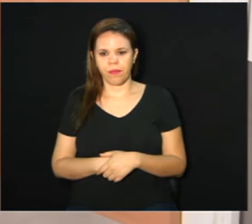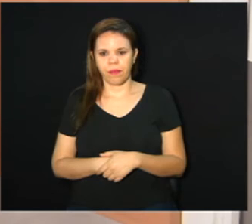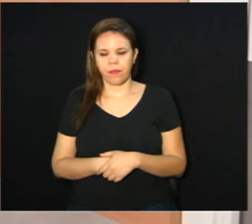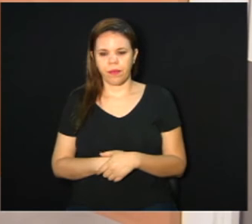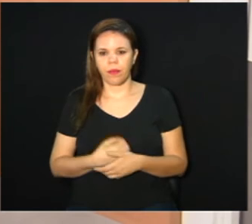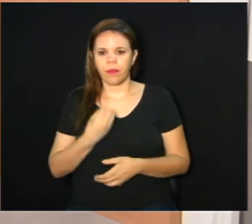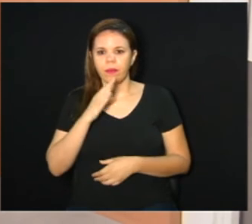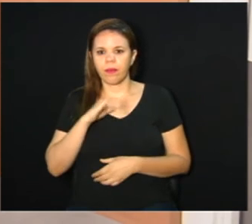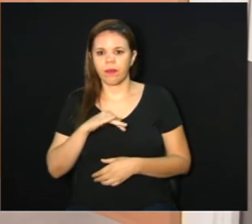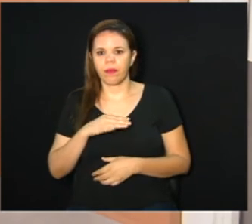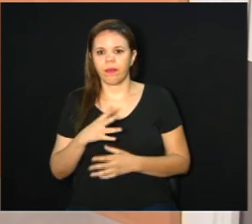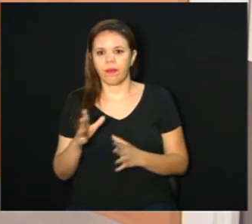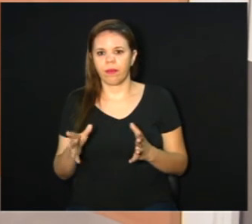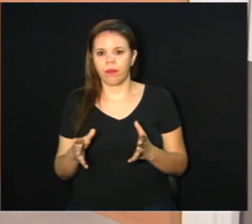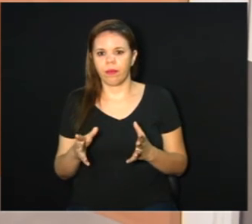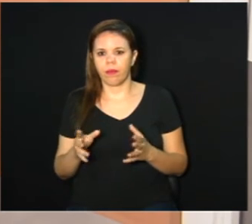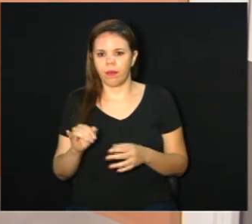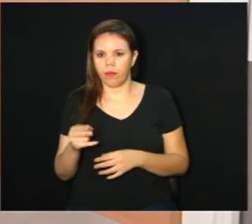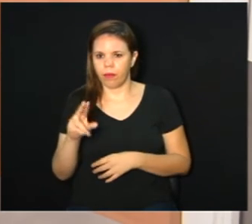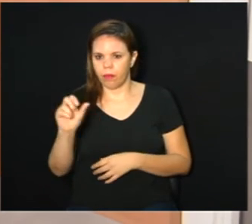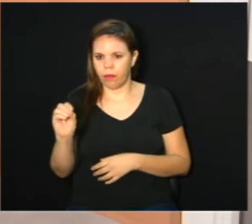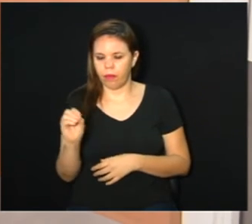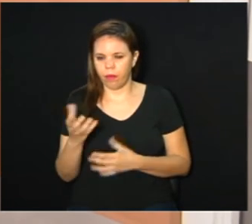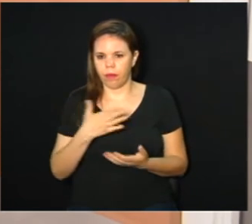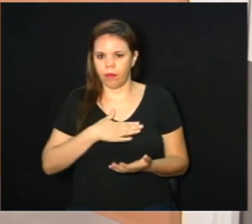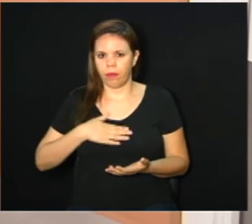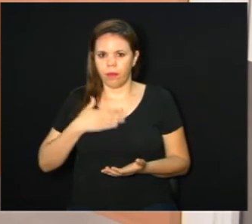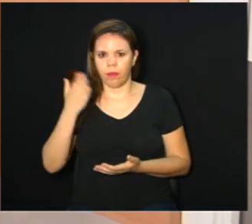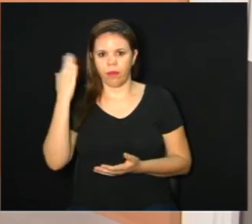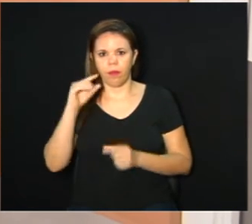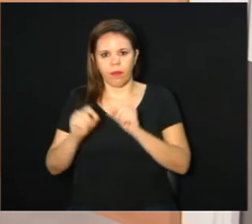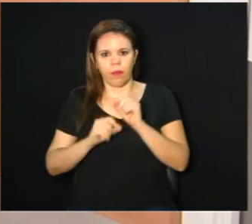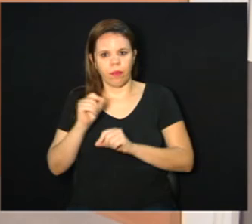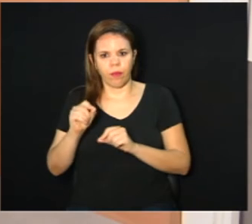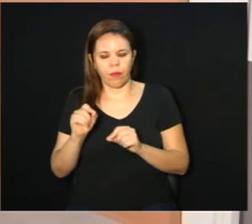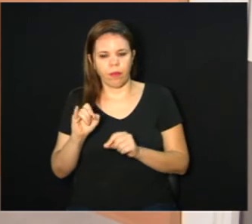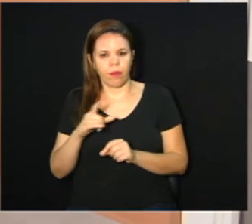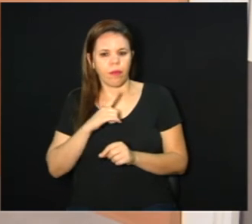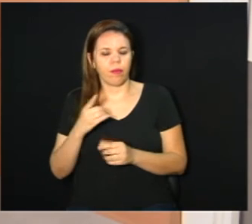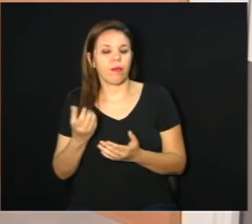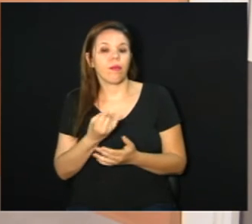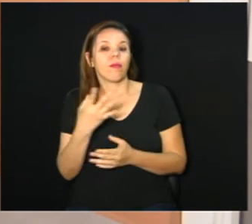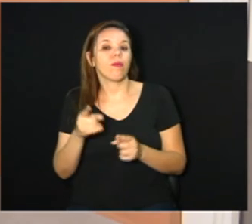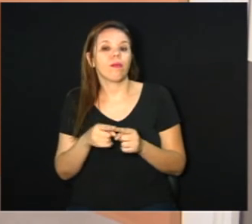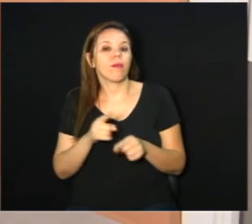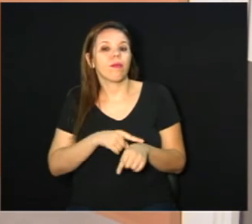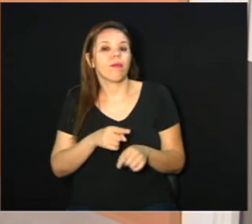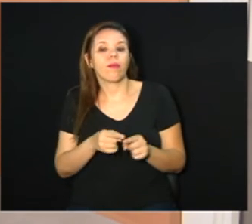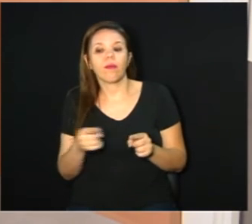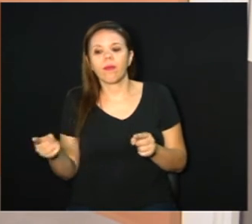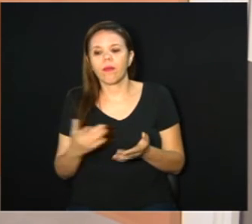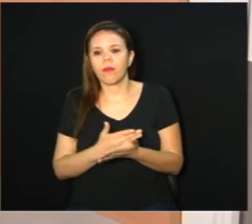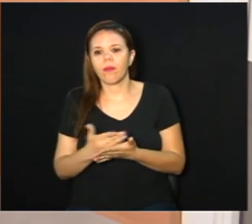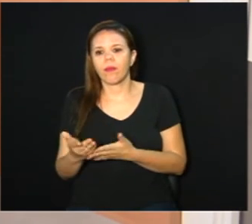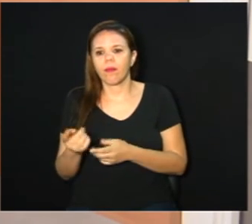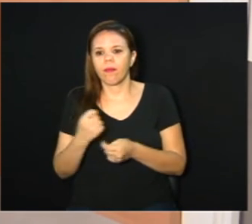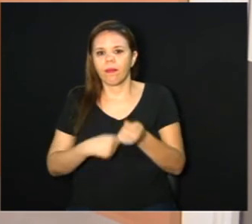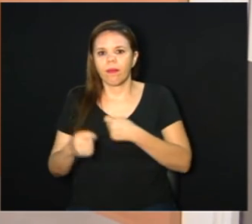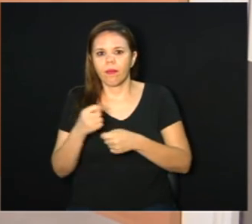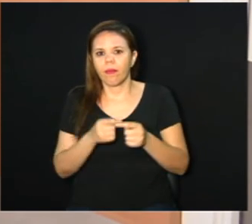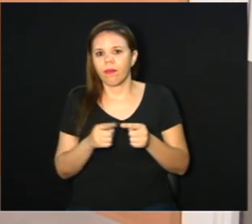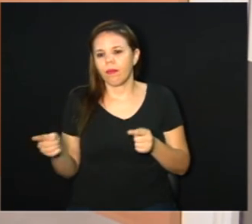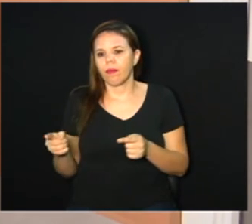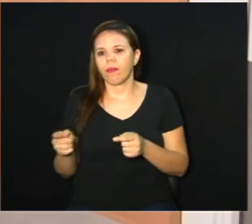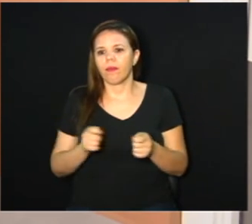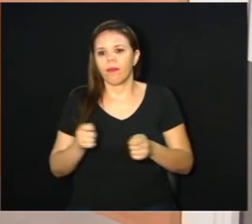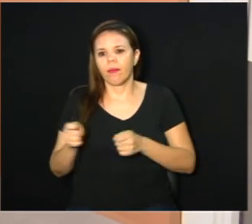Boa tarde, doutor Juliano. Boa tarde. Gostaria de saber se tem previsão de comercialização desse